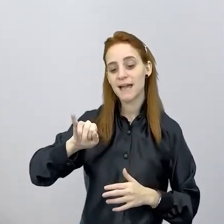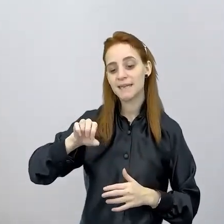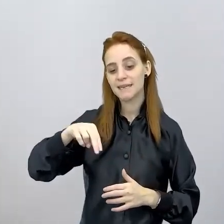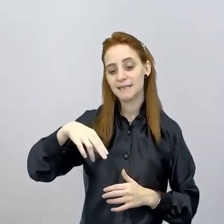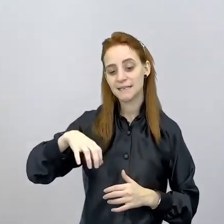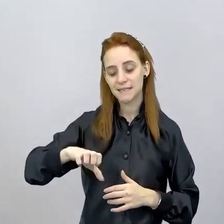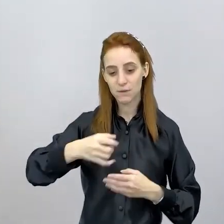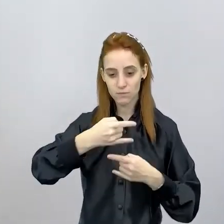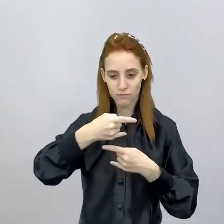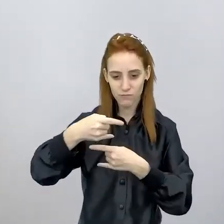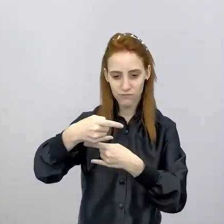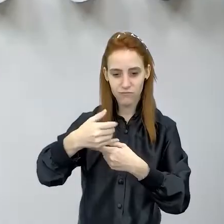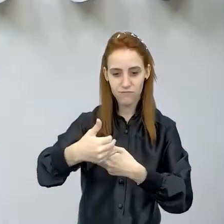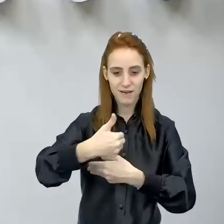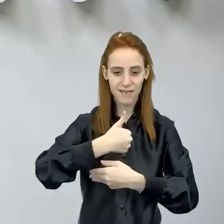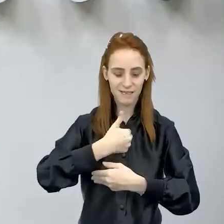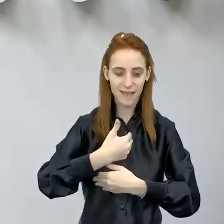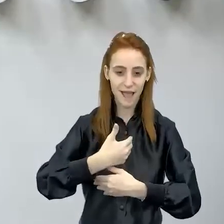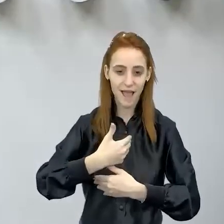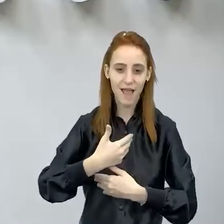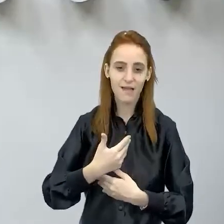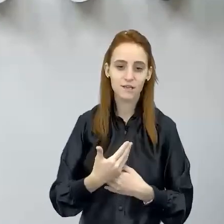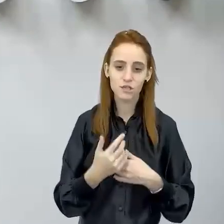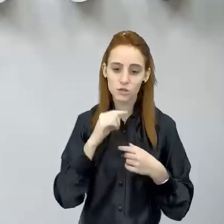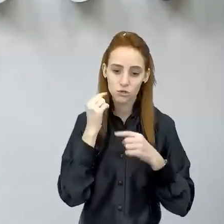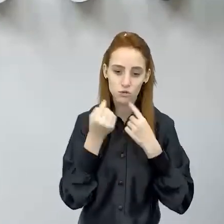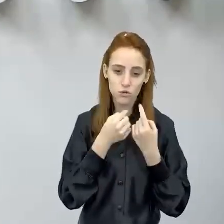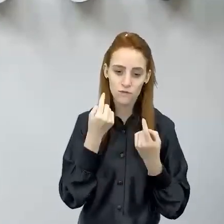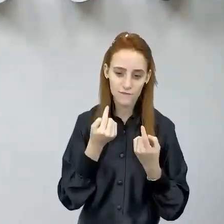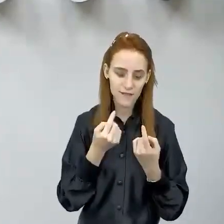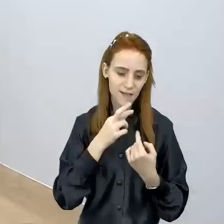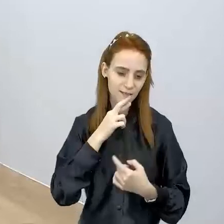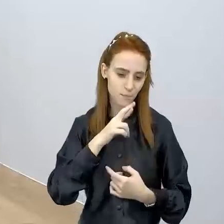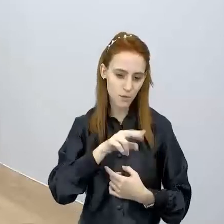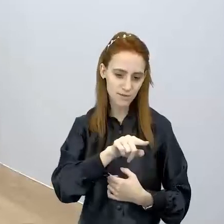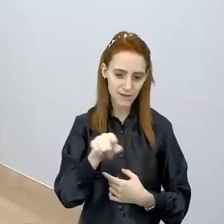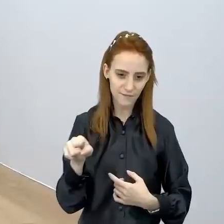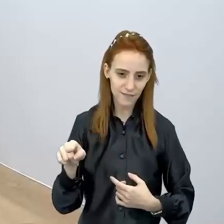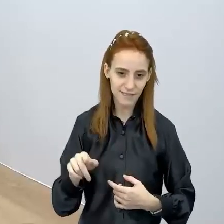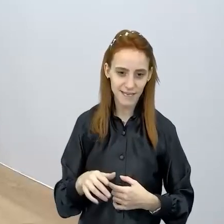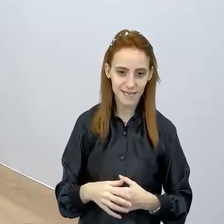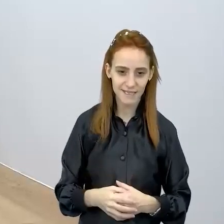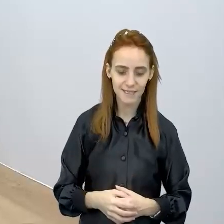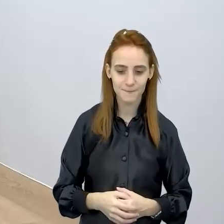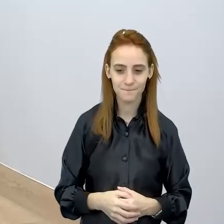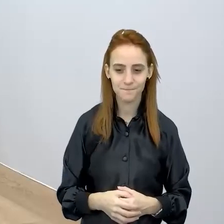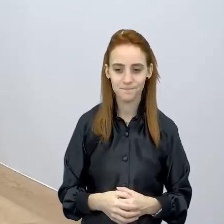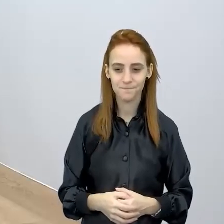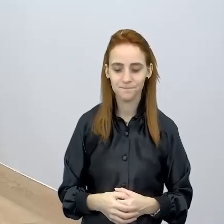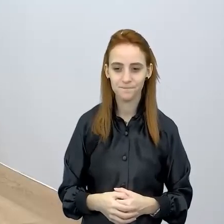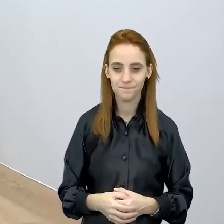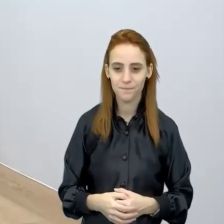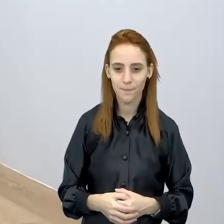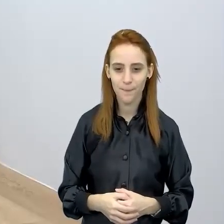tirando dúvidas da professora Juliana. Isso aí, a gente já volta aí. Agora o quê? Roda a vinheta!